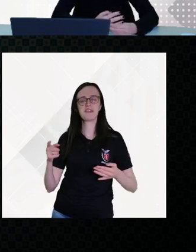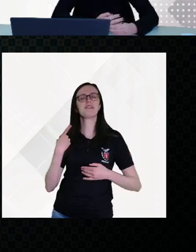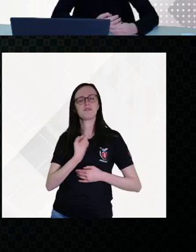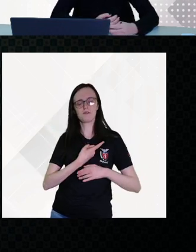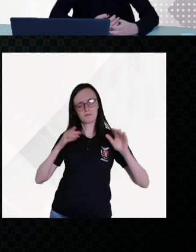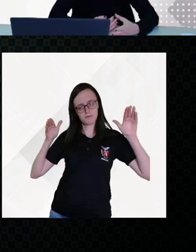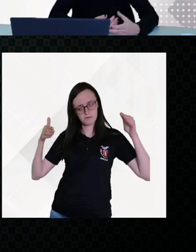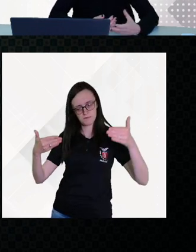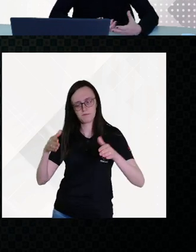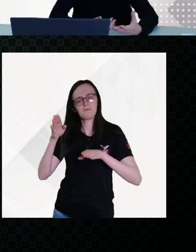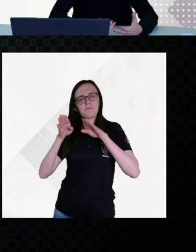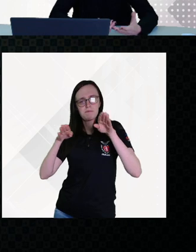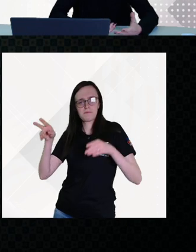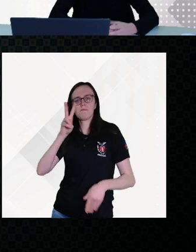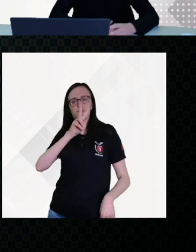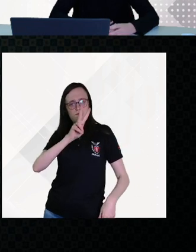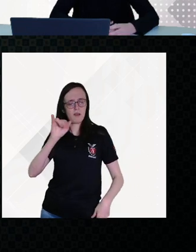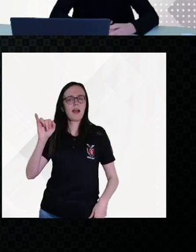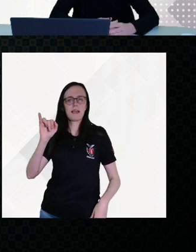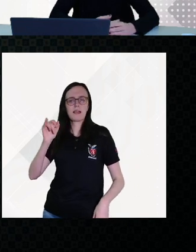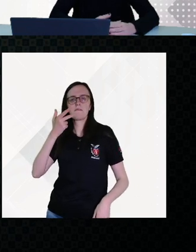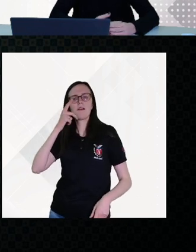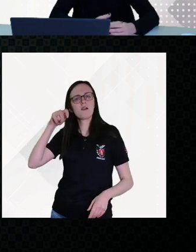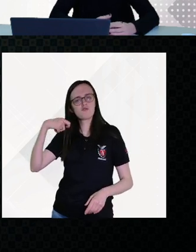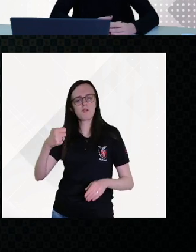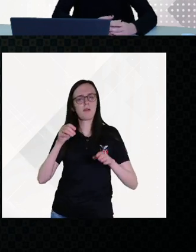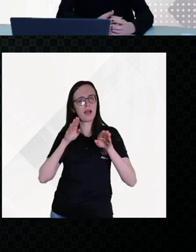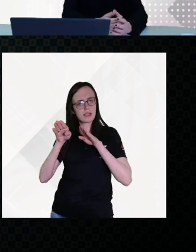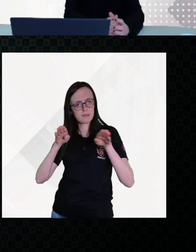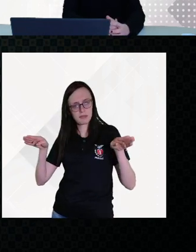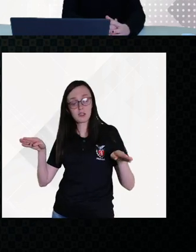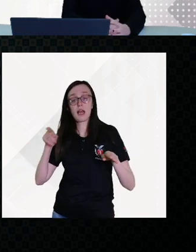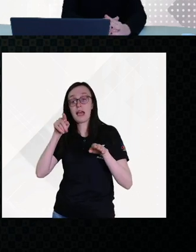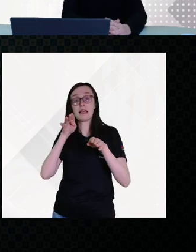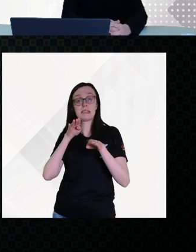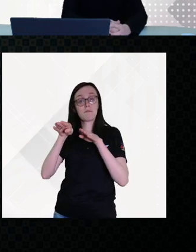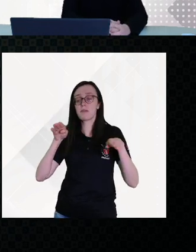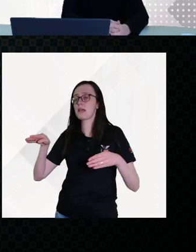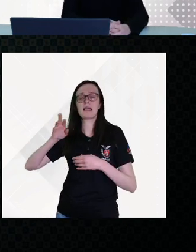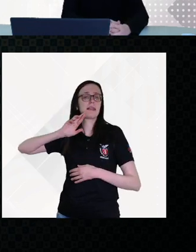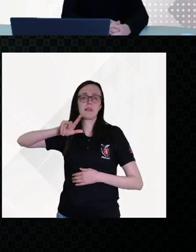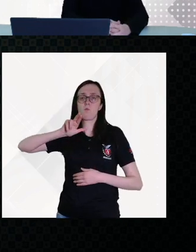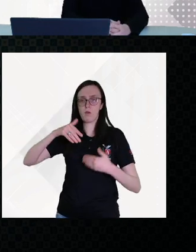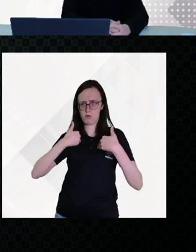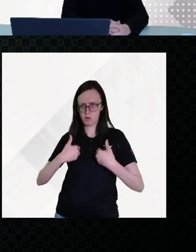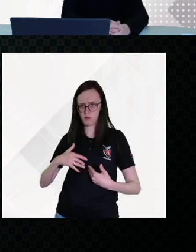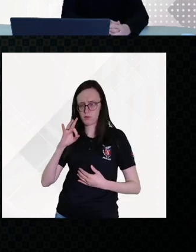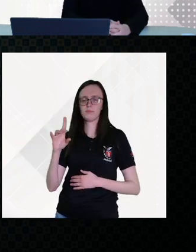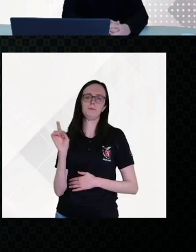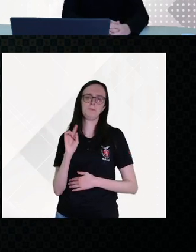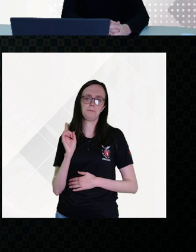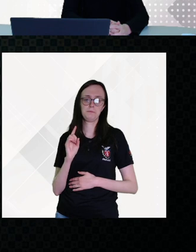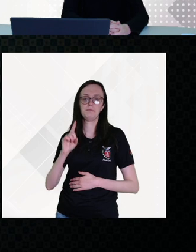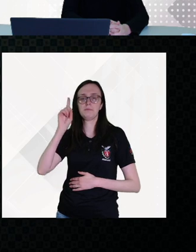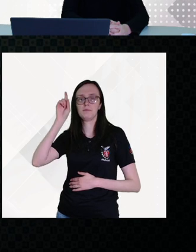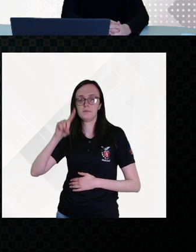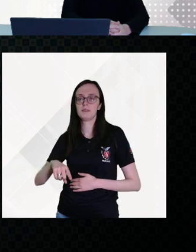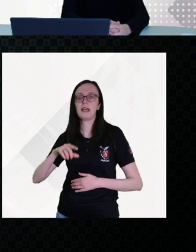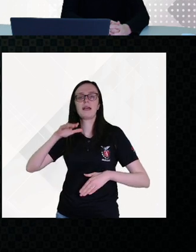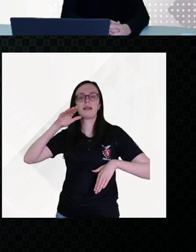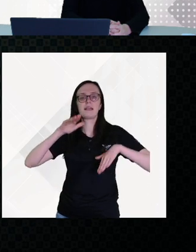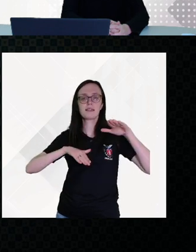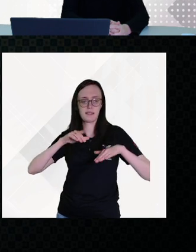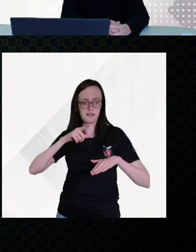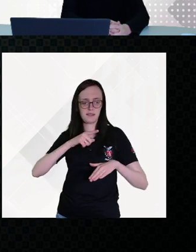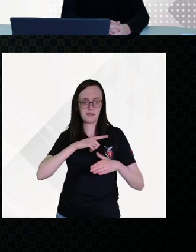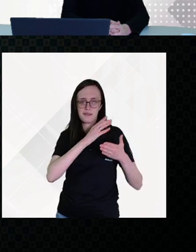trabalhar... Vai falar um pouquinho de acessibilidade. A acessibilidade, ela não é só física, ela é atitudinal